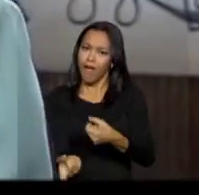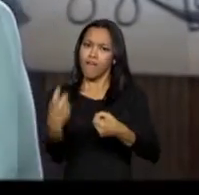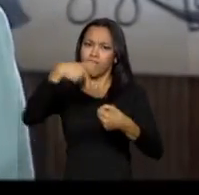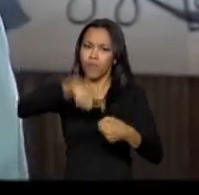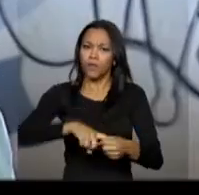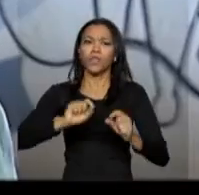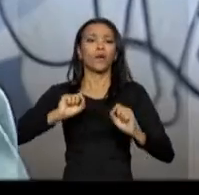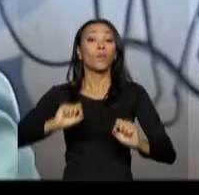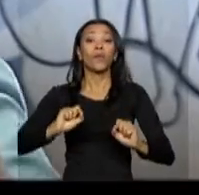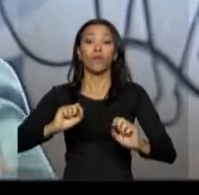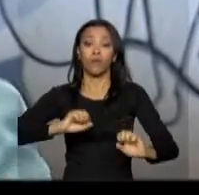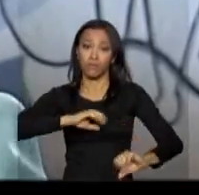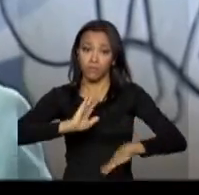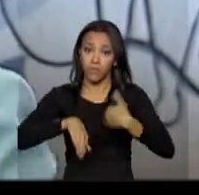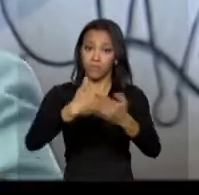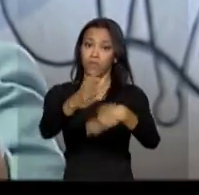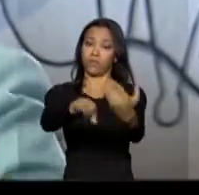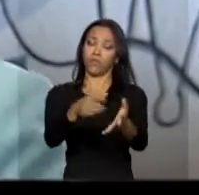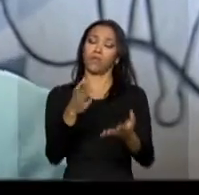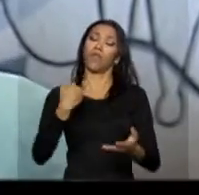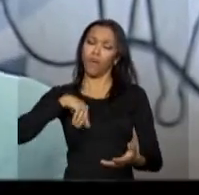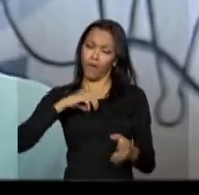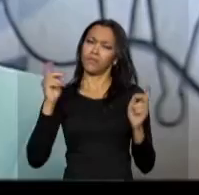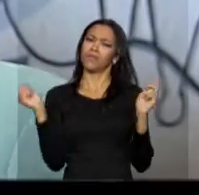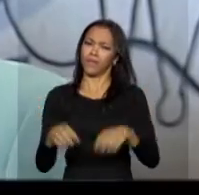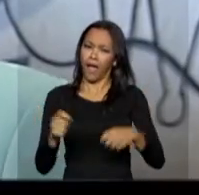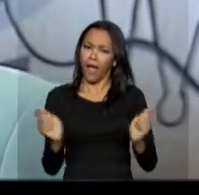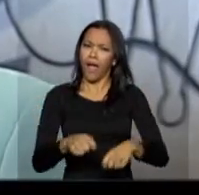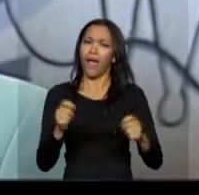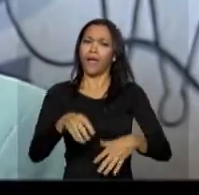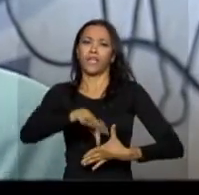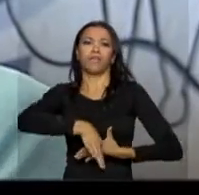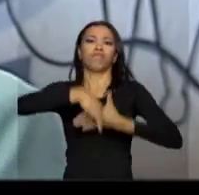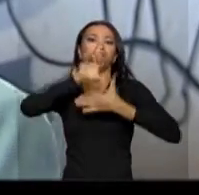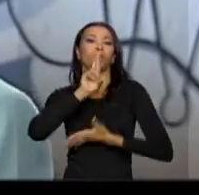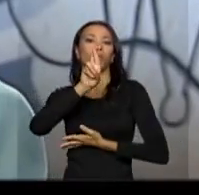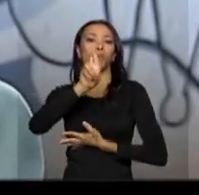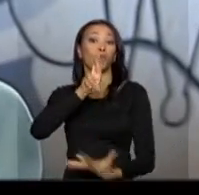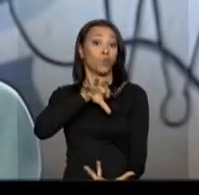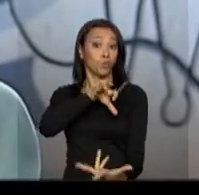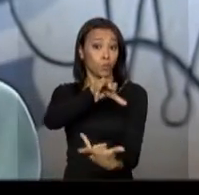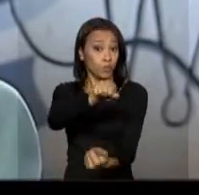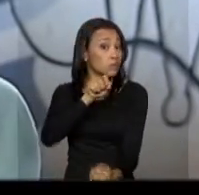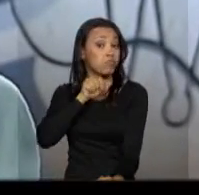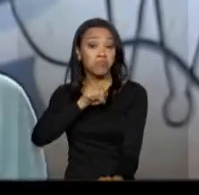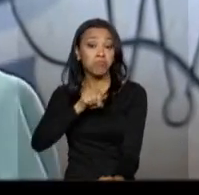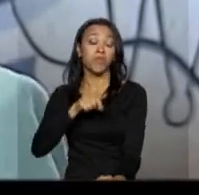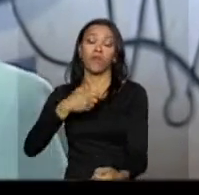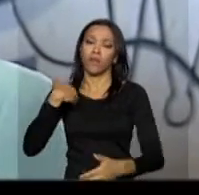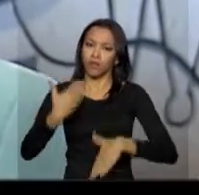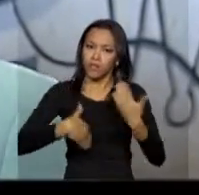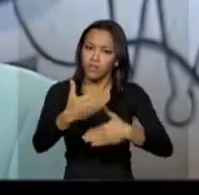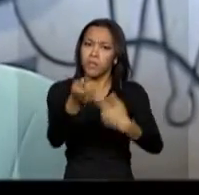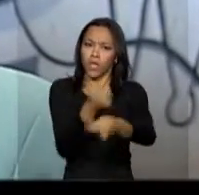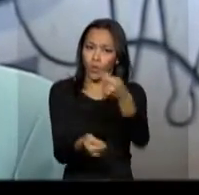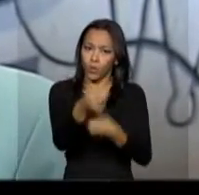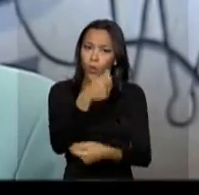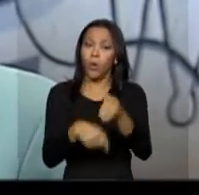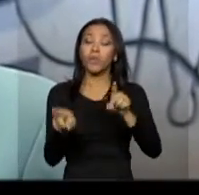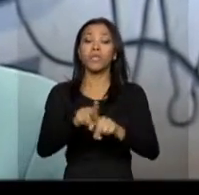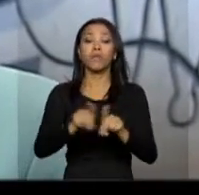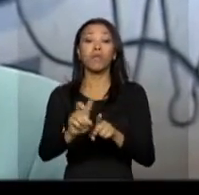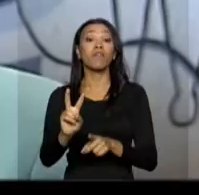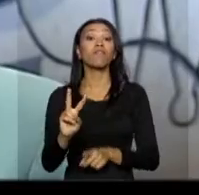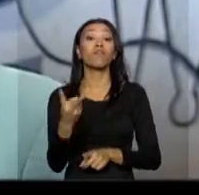do crescimento. Podemos e queremos ser exemplo para o mundo, exemplo de crescimento econômico e valorização